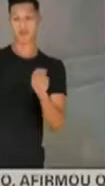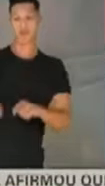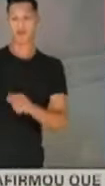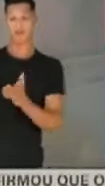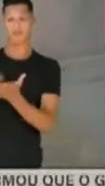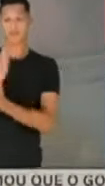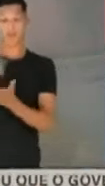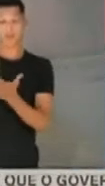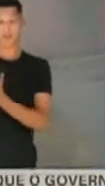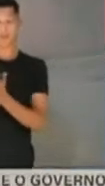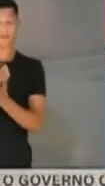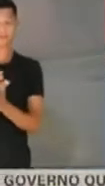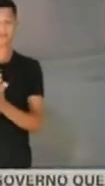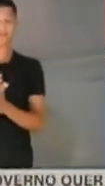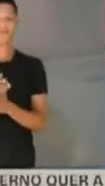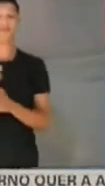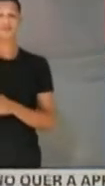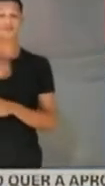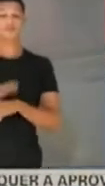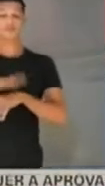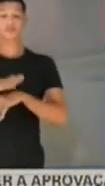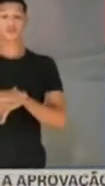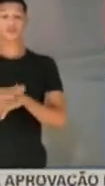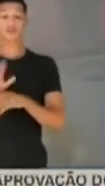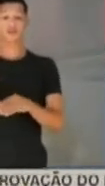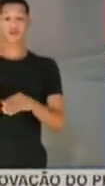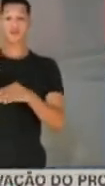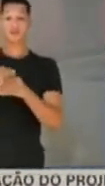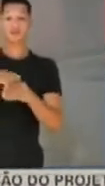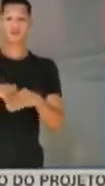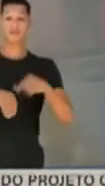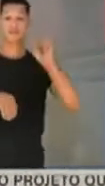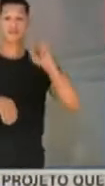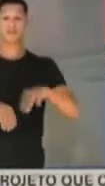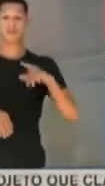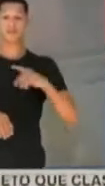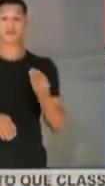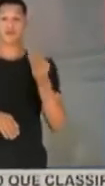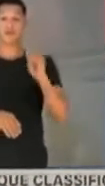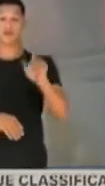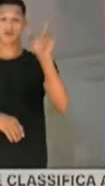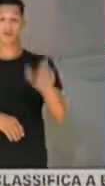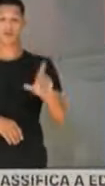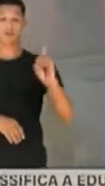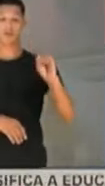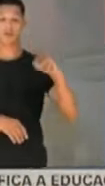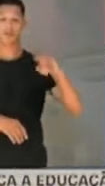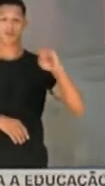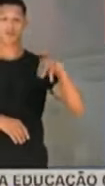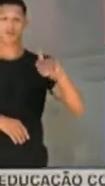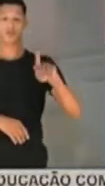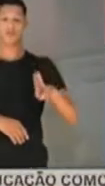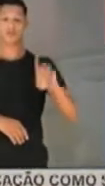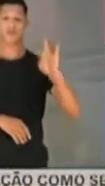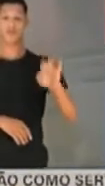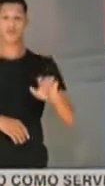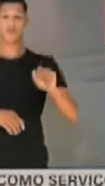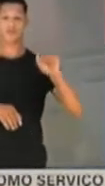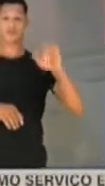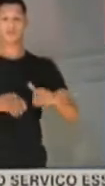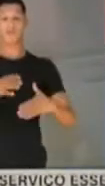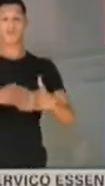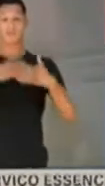de vacinas. Quem teria feito tal implante? Quem teria colocado o senhor Dominguete aqui? Certamente quem se beneficiaria com